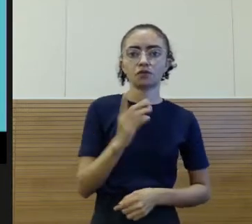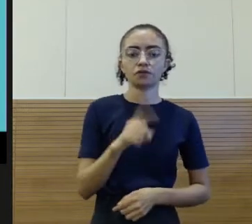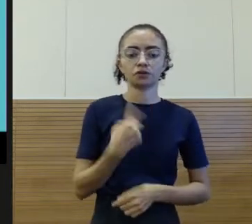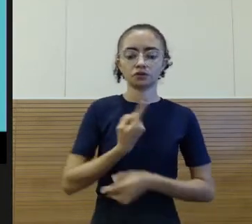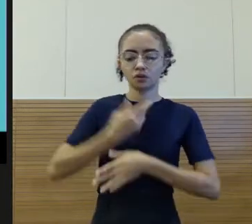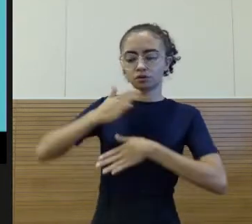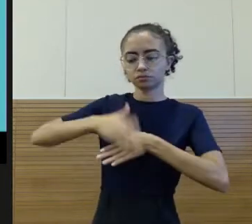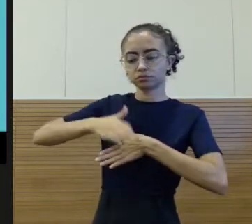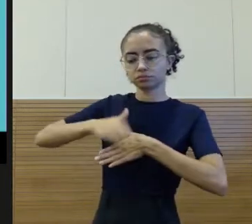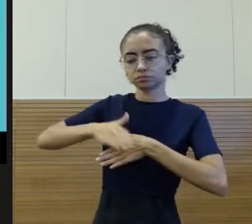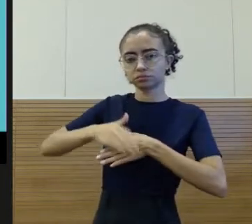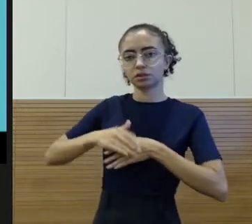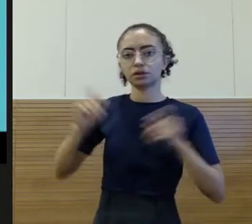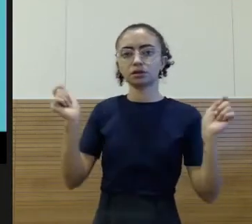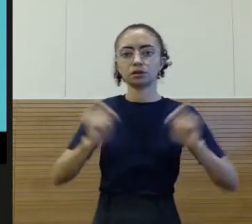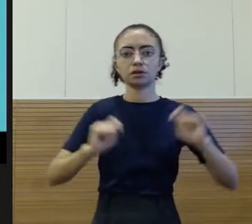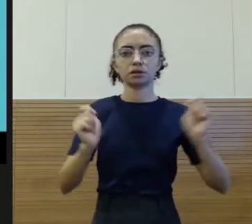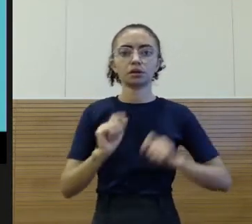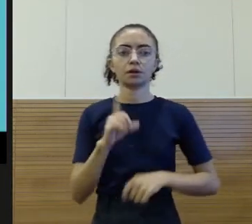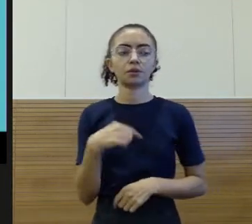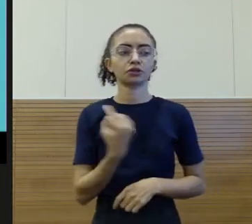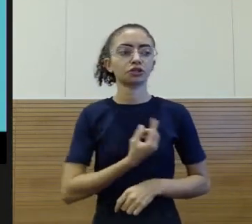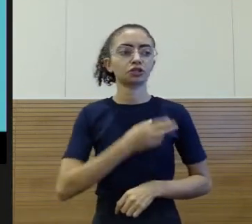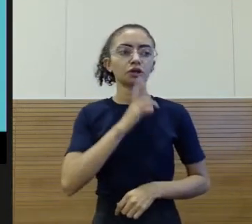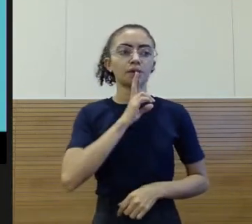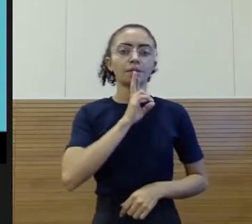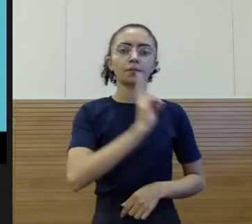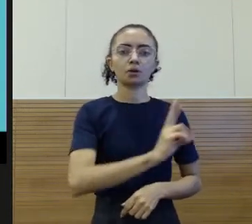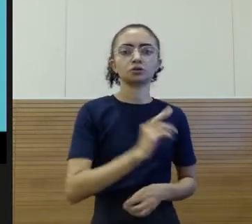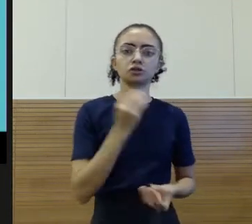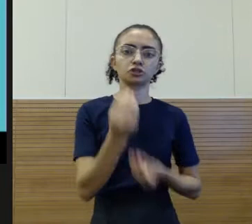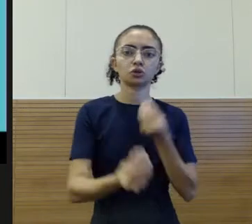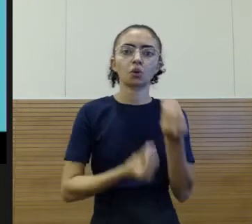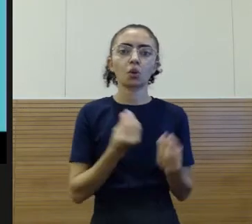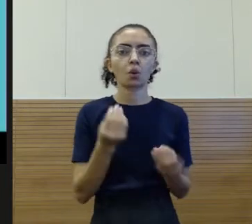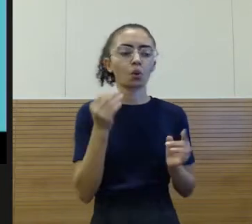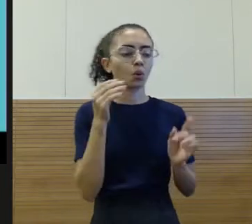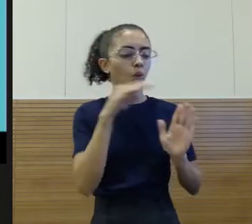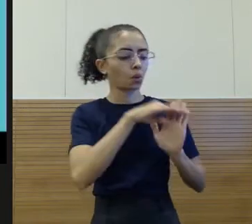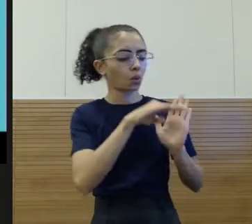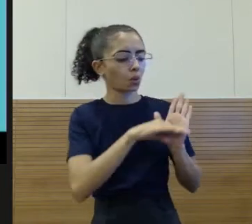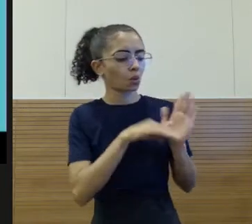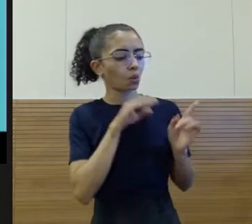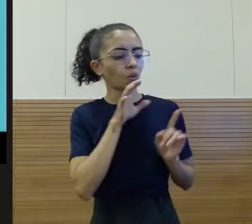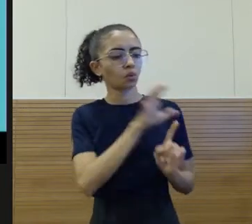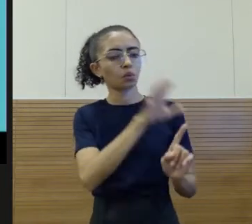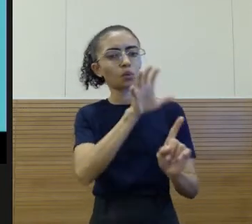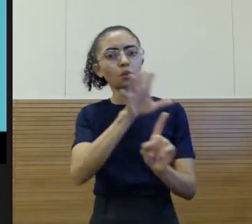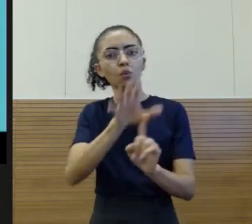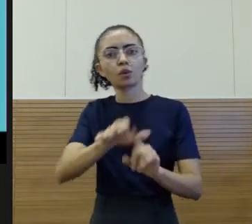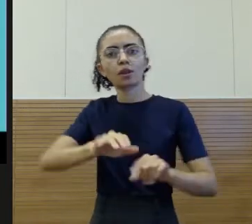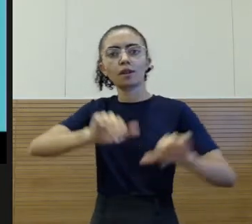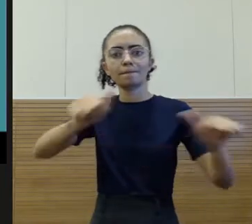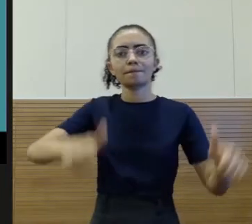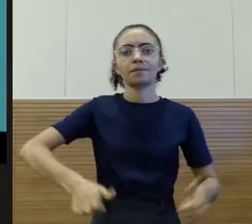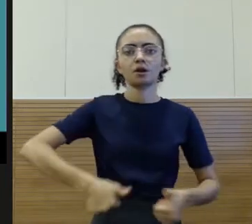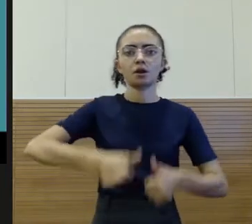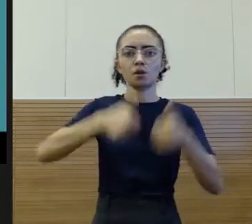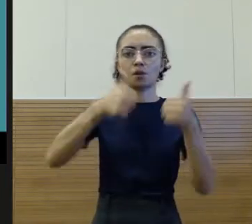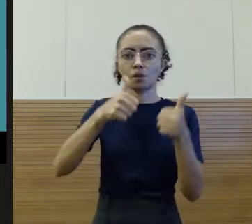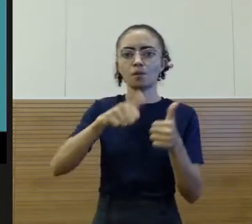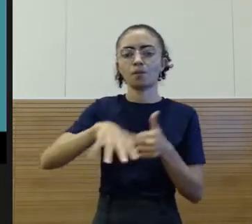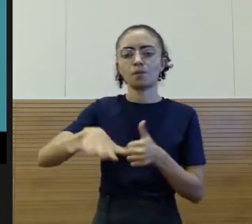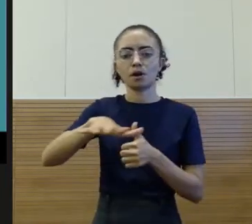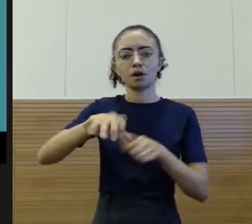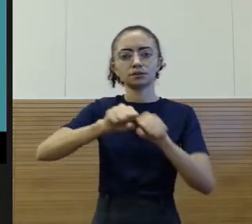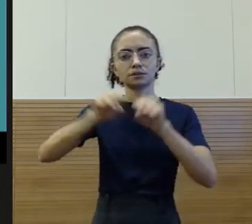nos permitam dar resposta de como os guias vão contribuir, talvez, de uma forma mais concreta para os sistemas